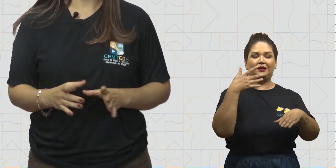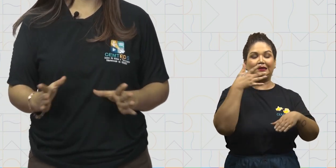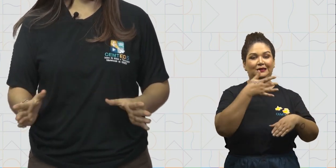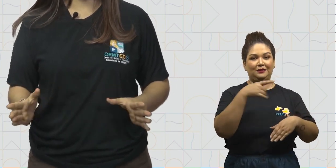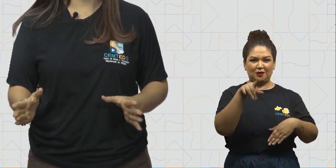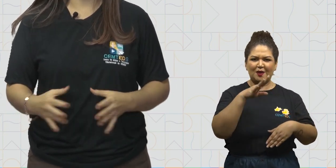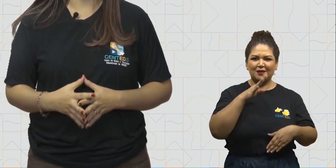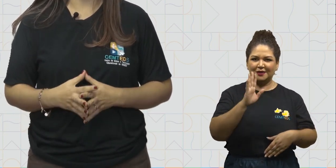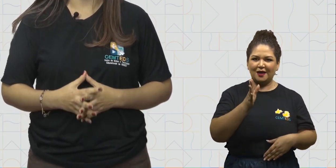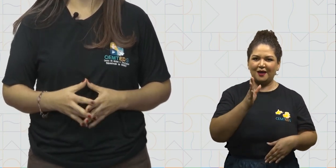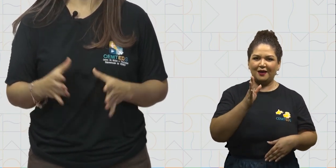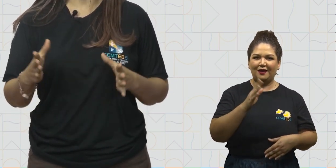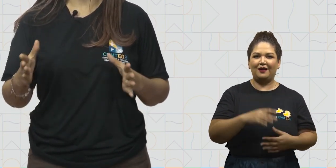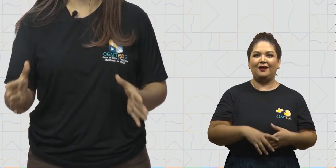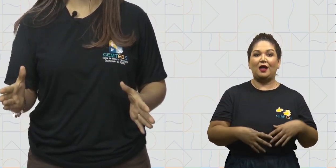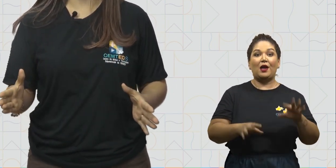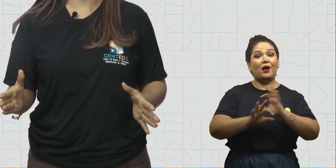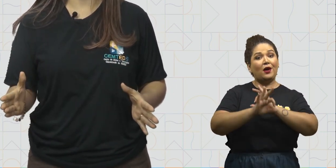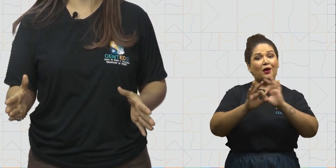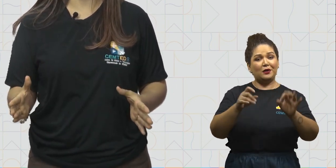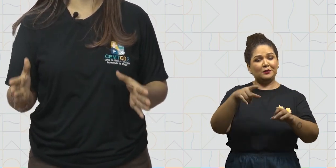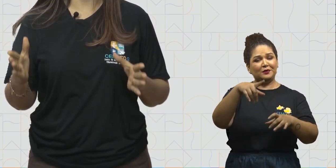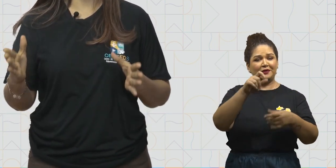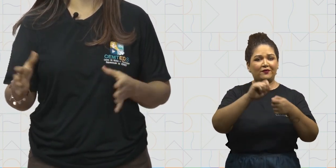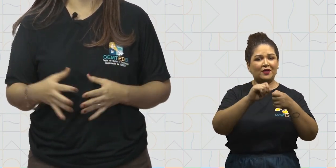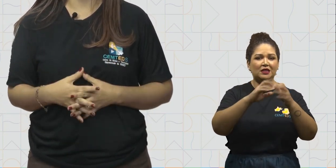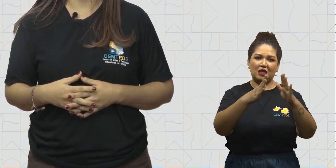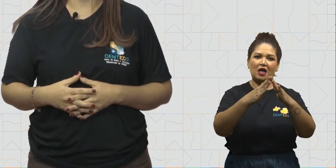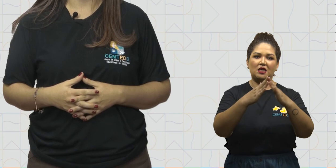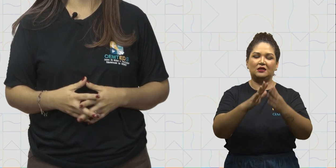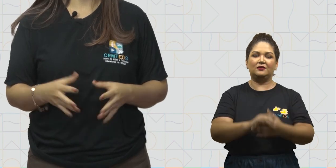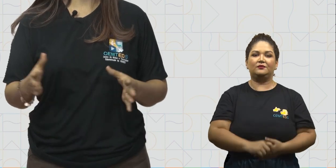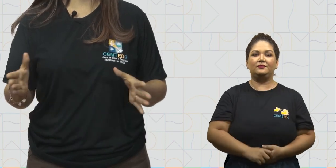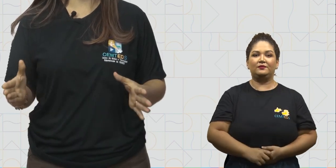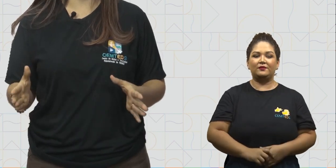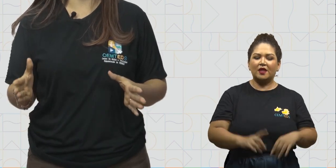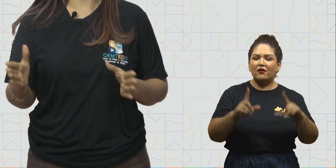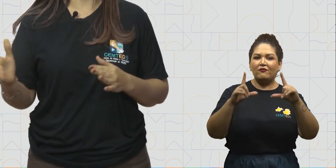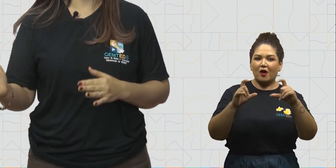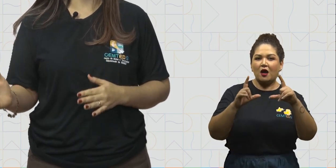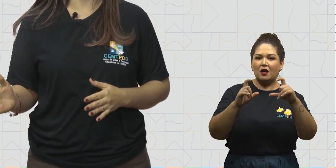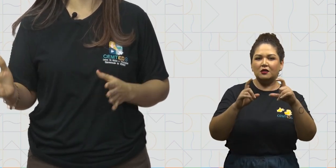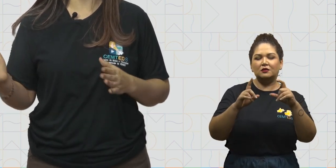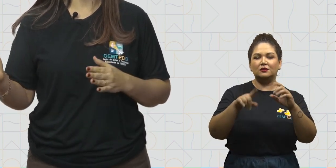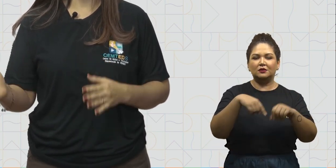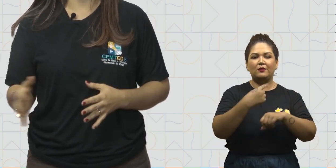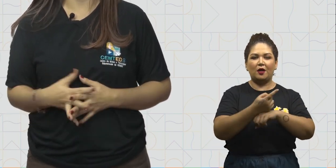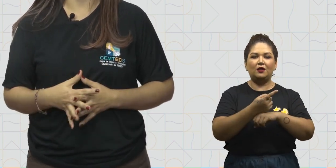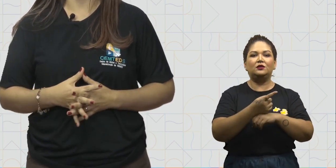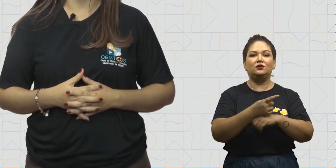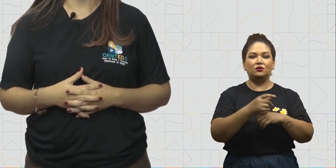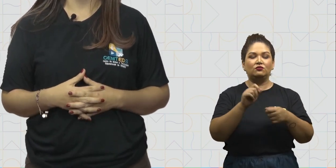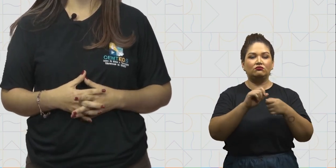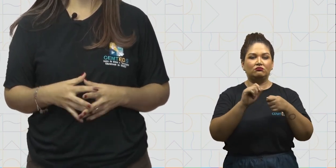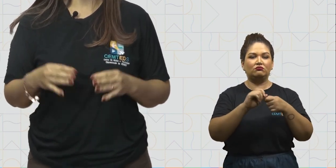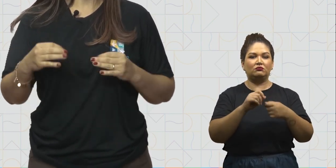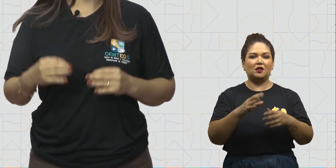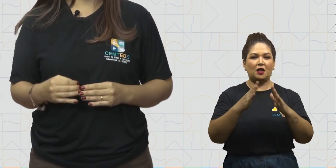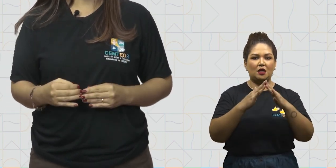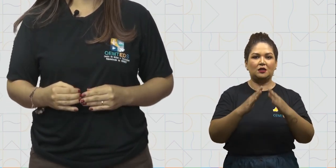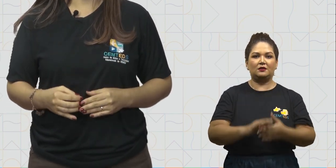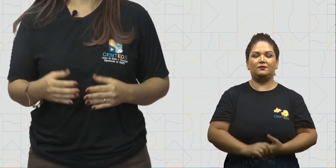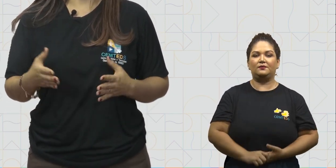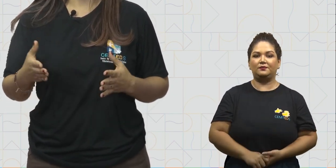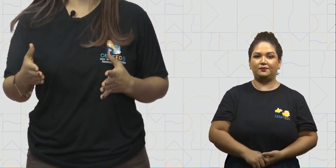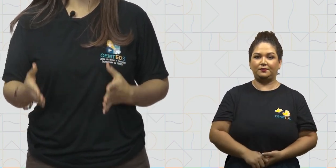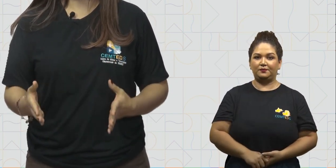deliciosa. Já conhecia? Ótima para vocês testarem depois. Tirem foto para depois tentarem fazer.